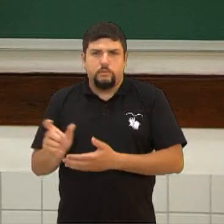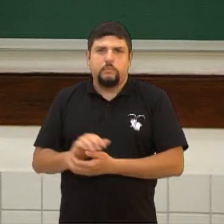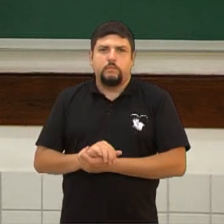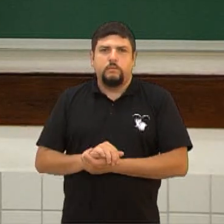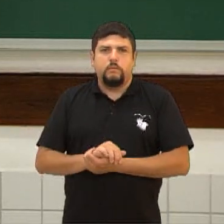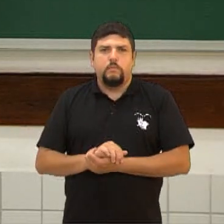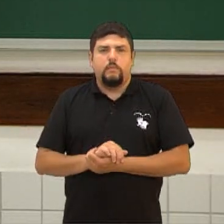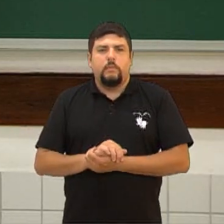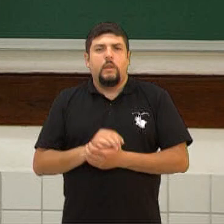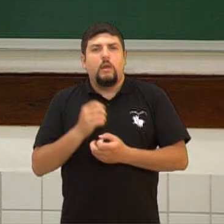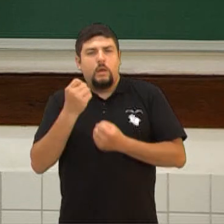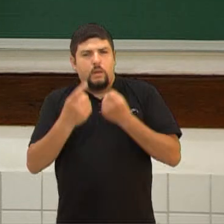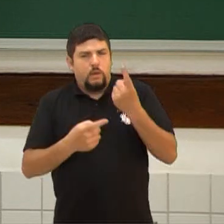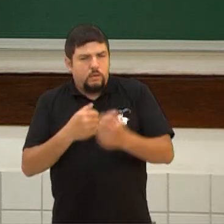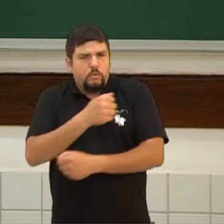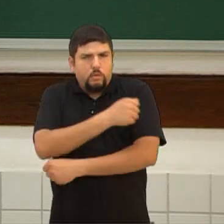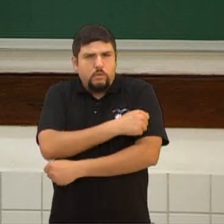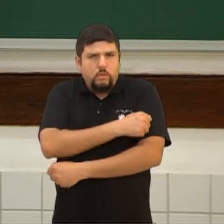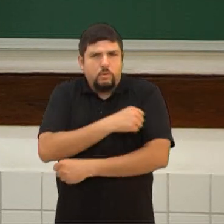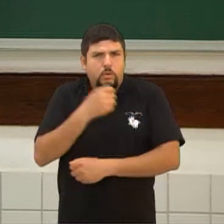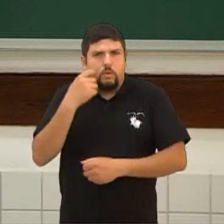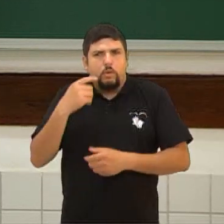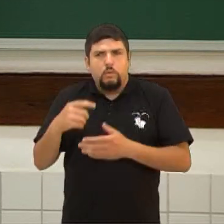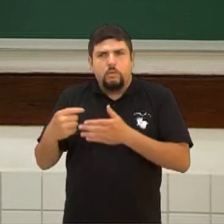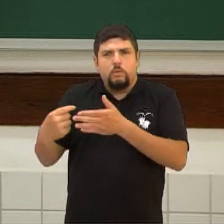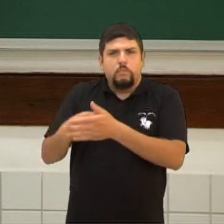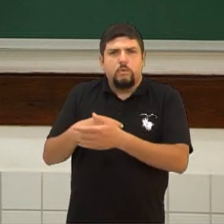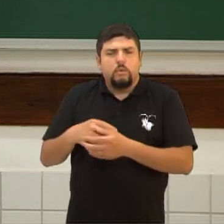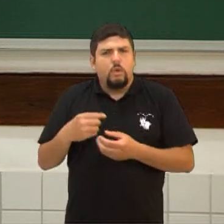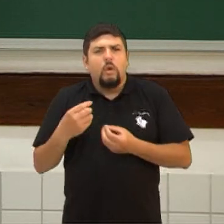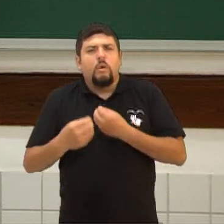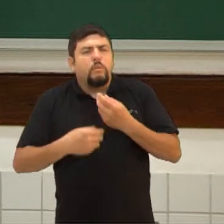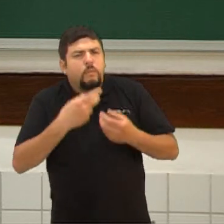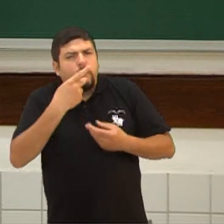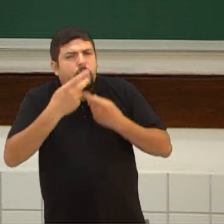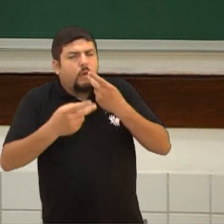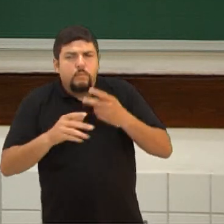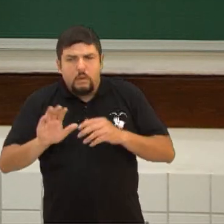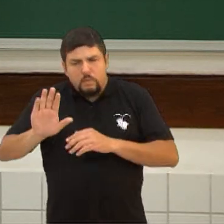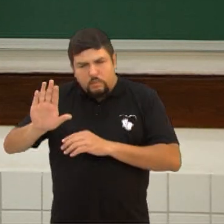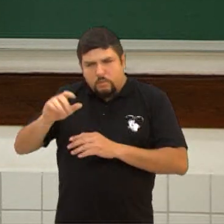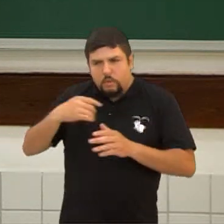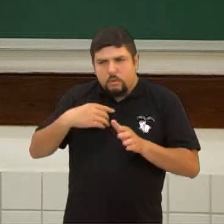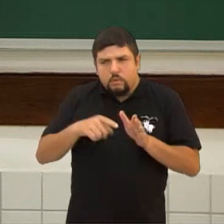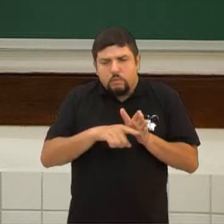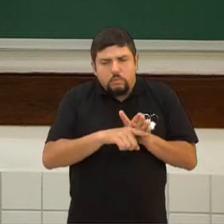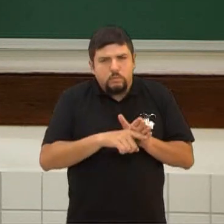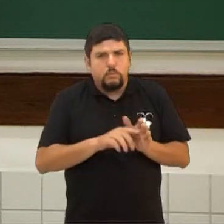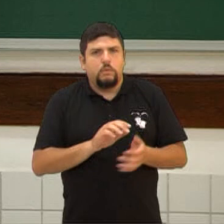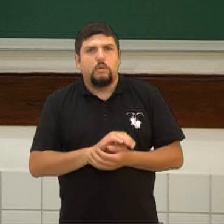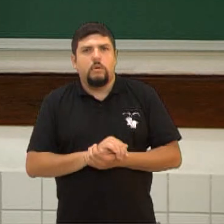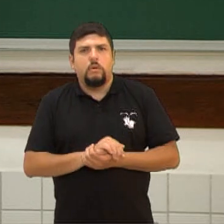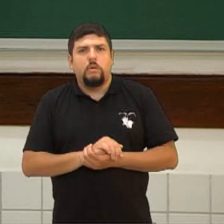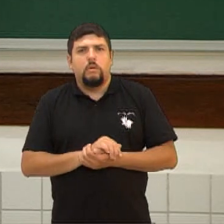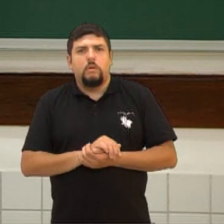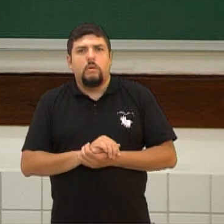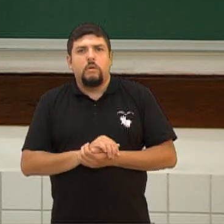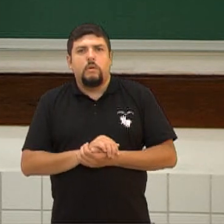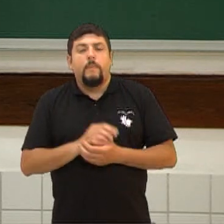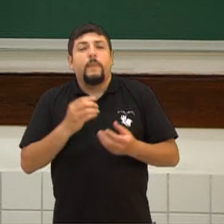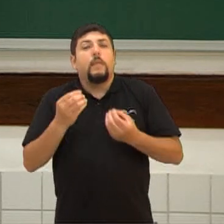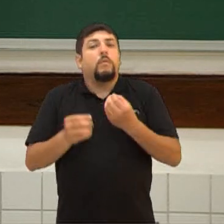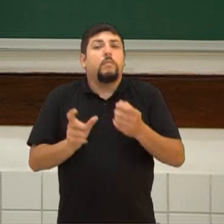um aluno me pergunta, professor, como que se fala isso em inglês? Ih, eu não sei, peraí que eu vou lá pesquisar. Como é uma palavra que eu não